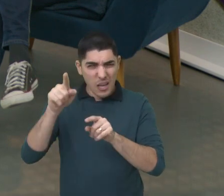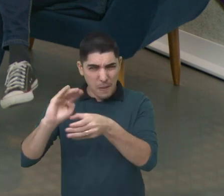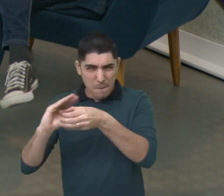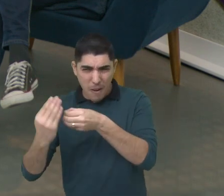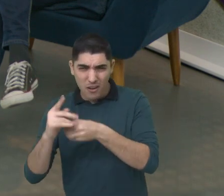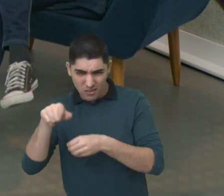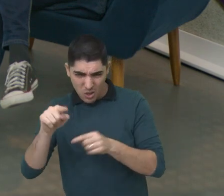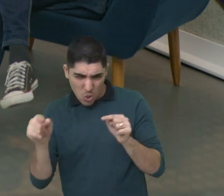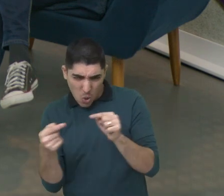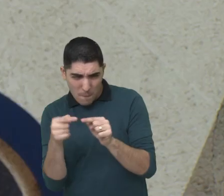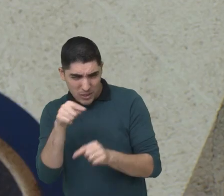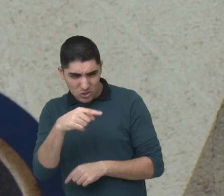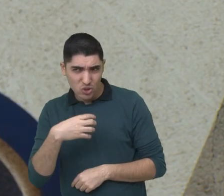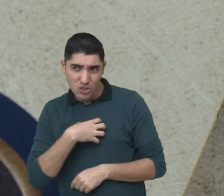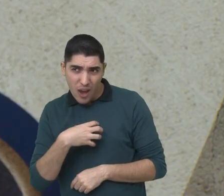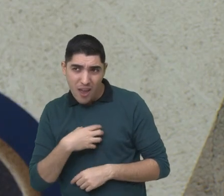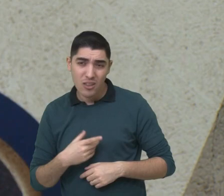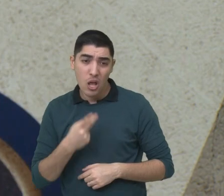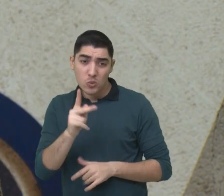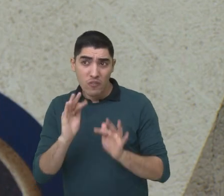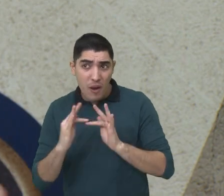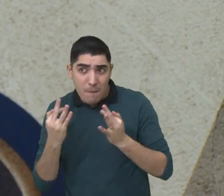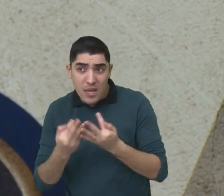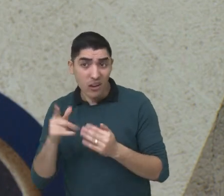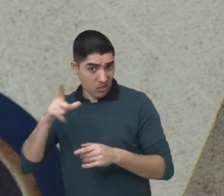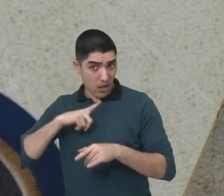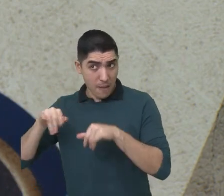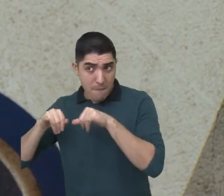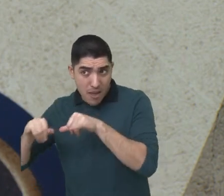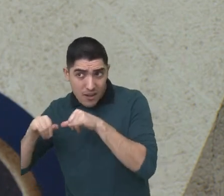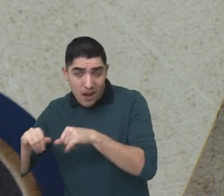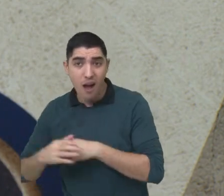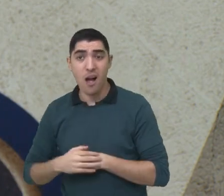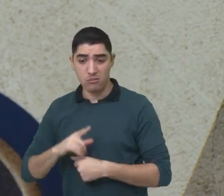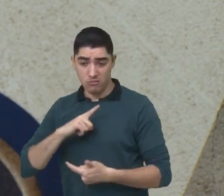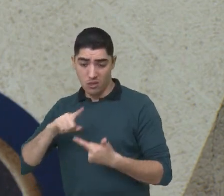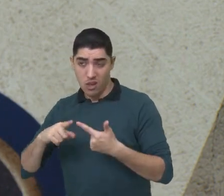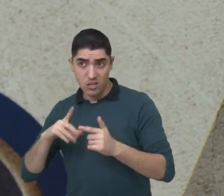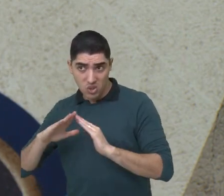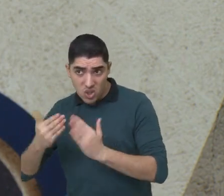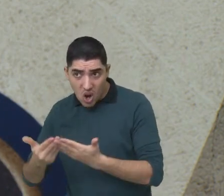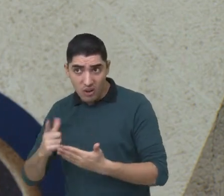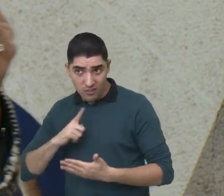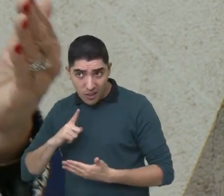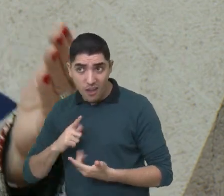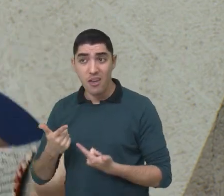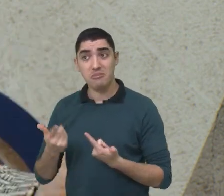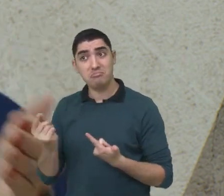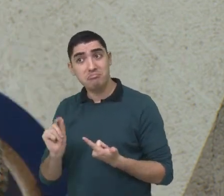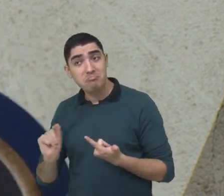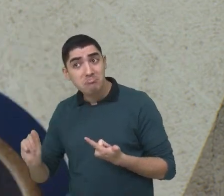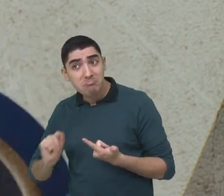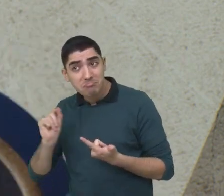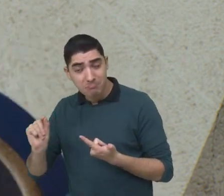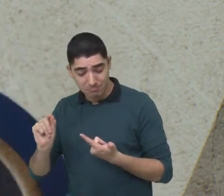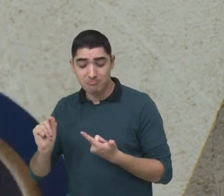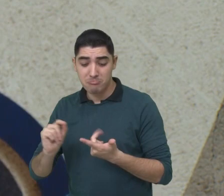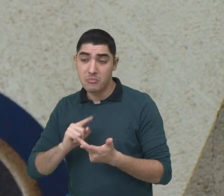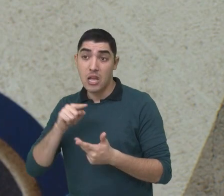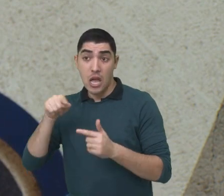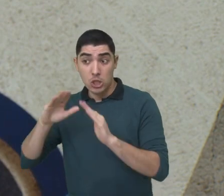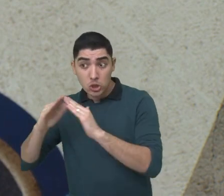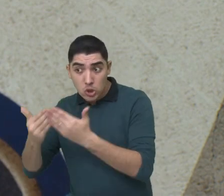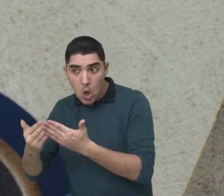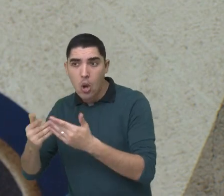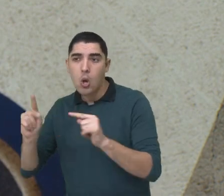bairro atende às necessidades dele? Tem mercado próximo? Tem escola próximo, adequada àquilo que